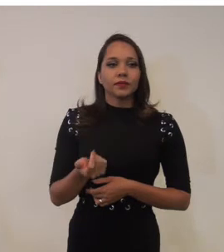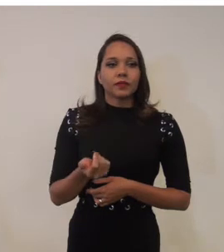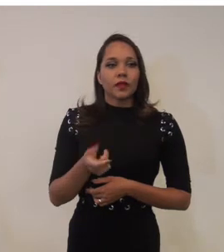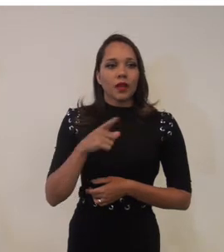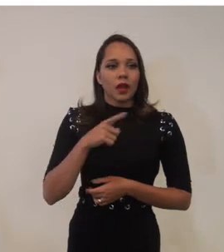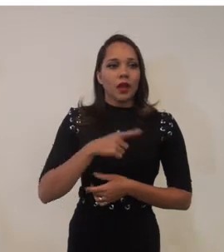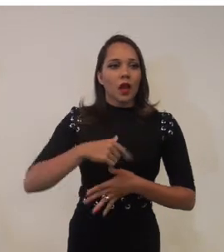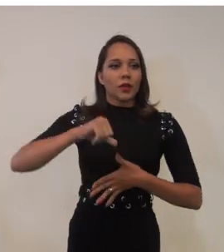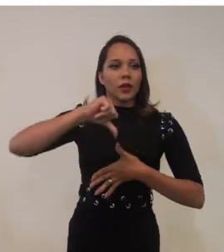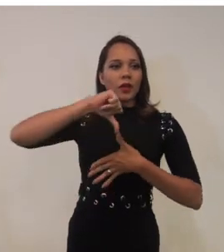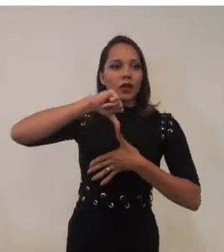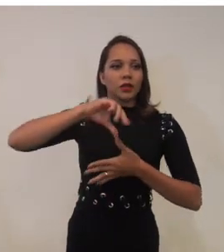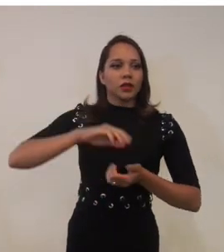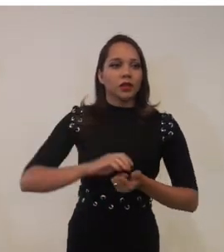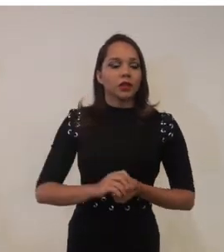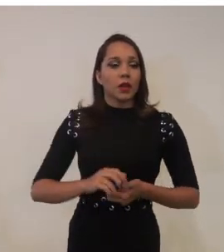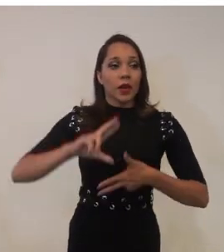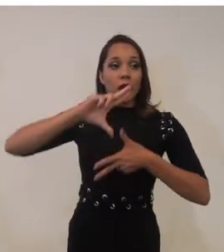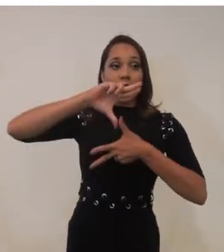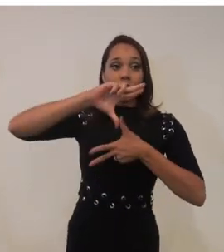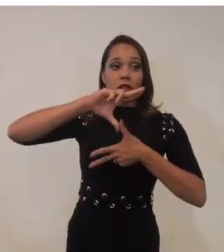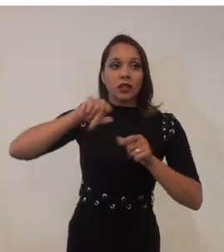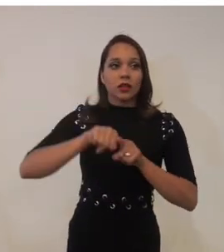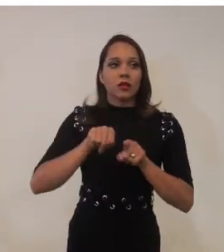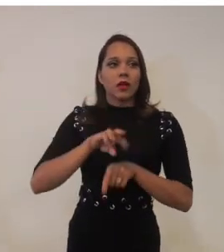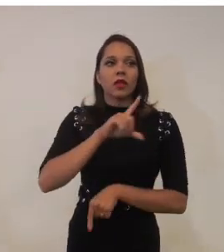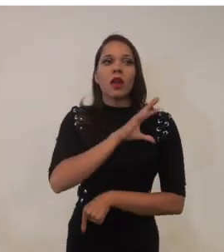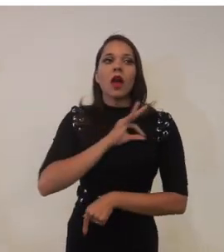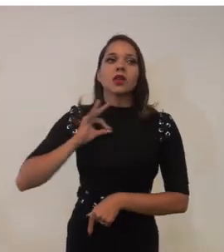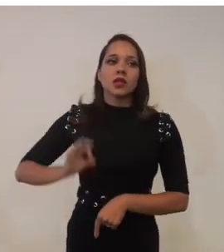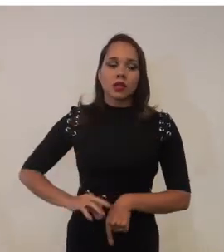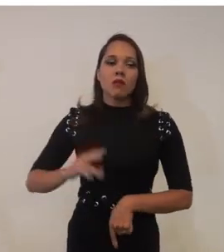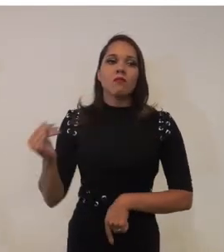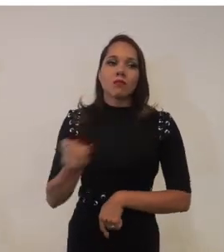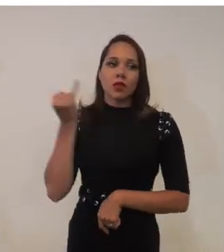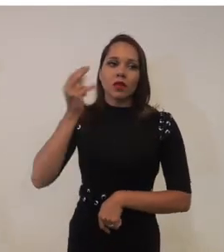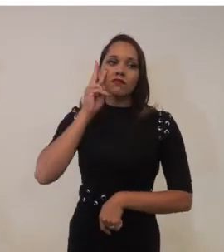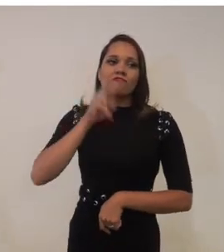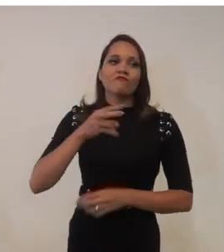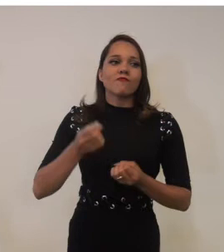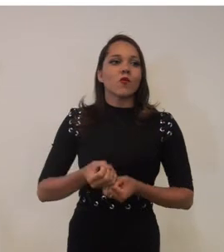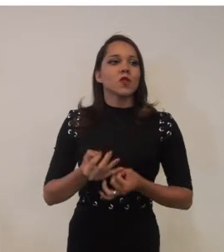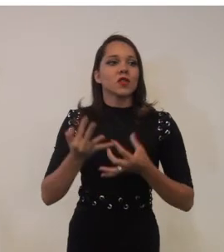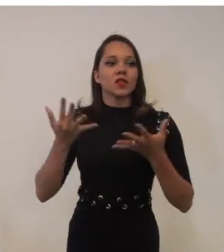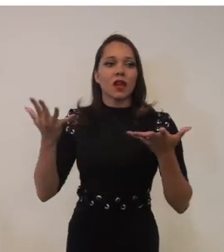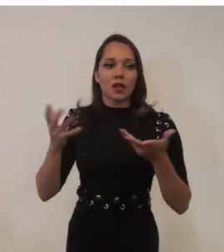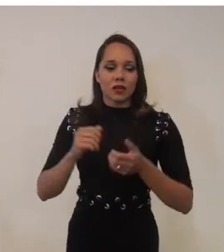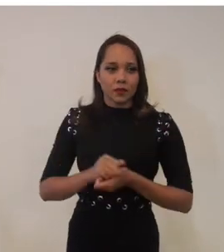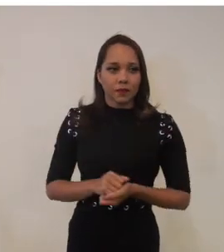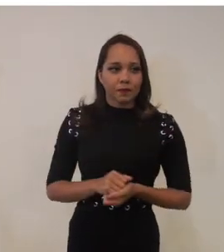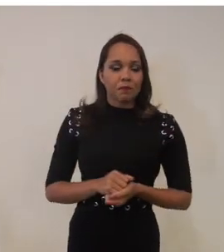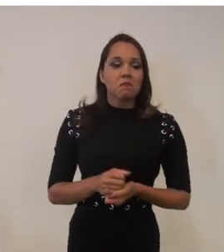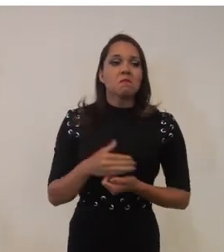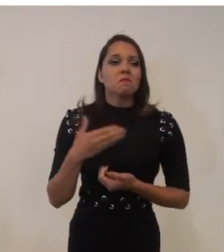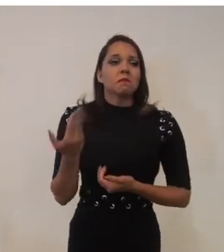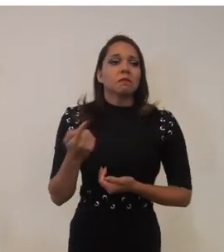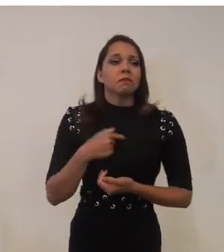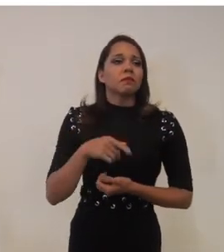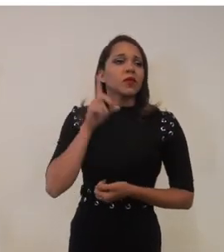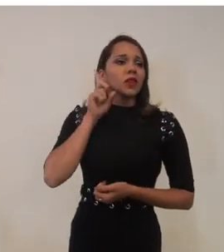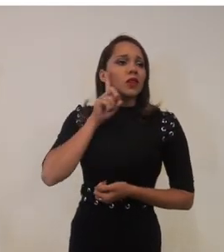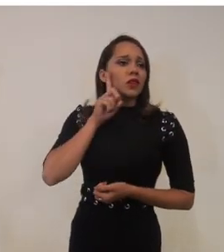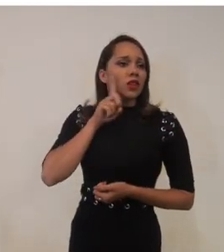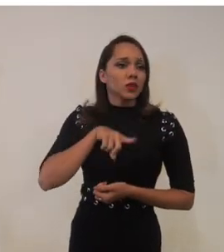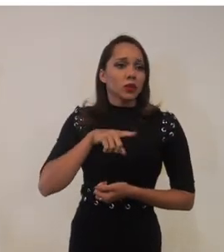a América Latina, também a China, em termos de volume, é importante, né? E portanto, Estados